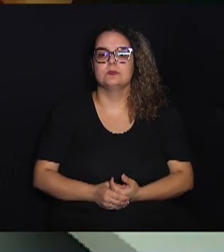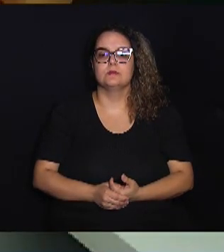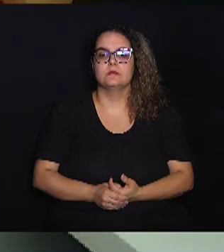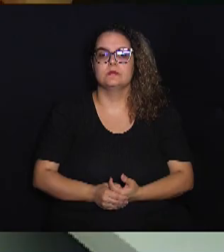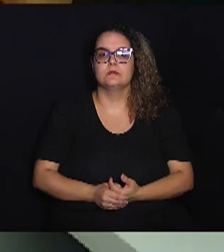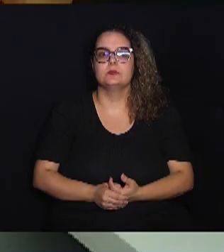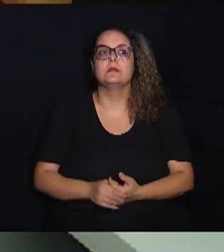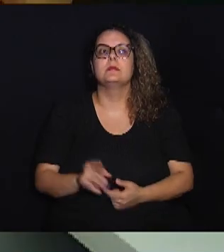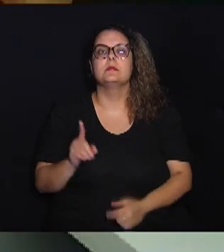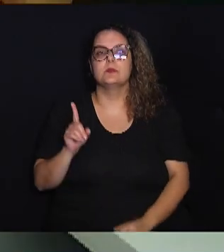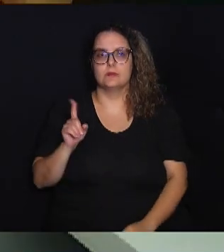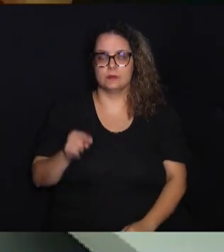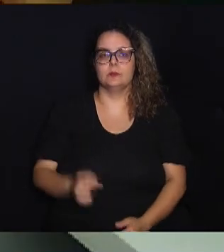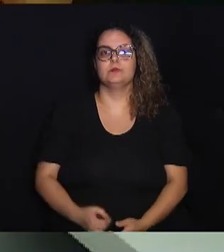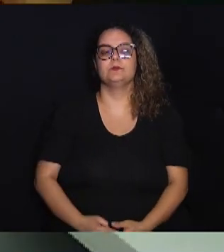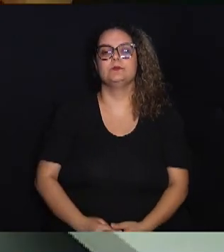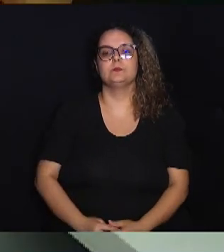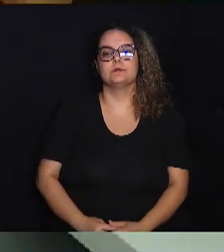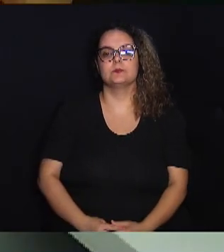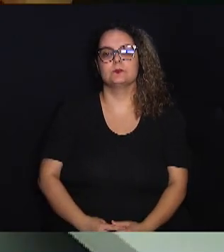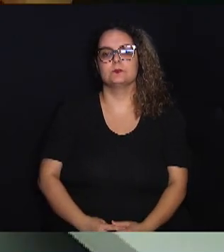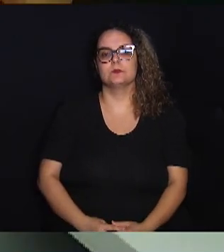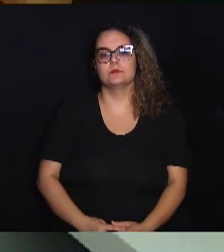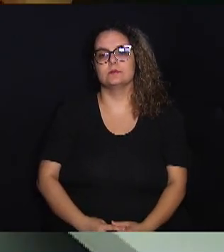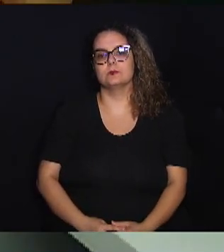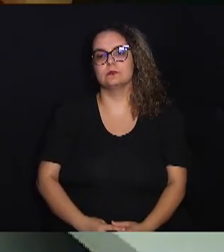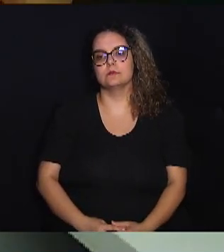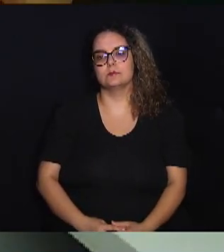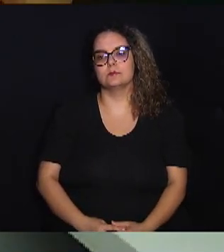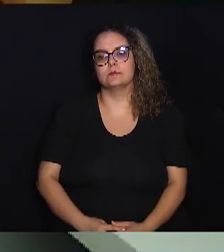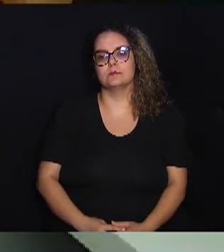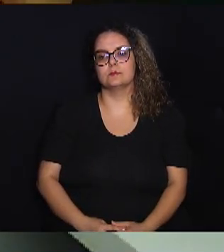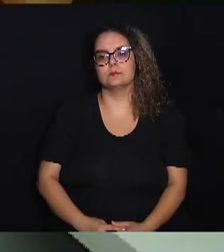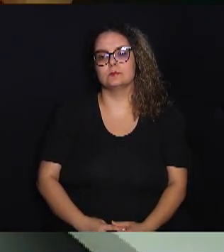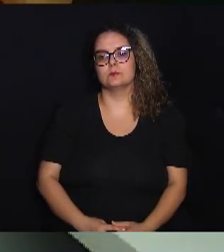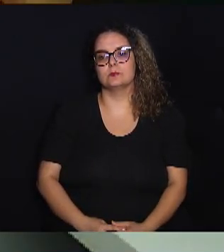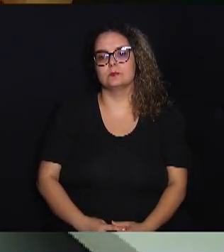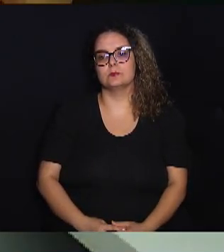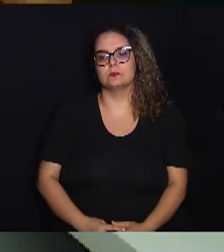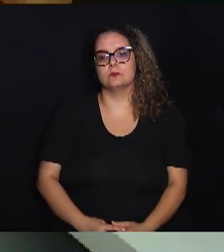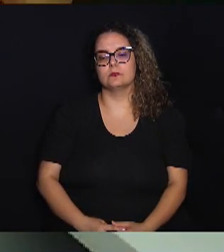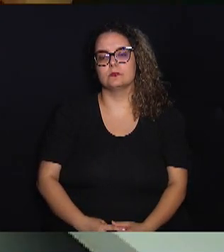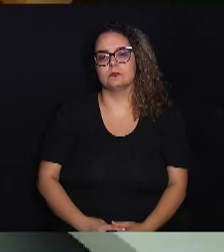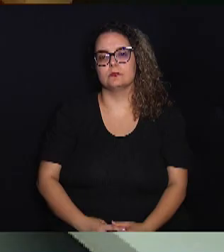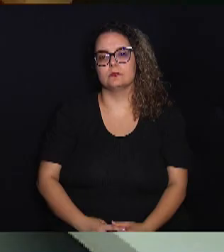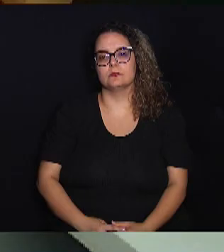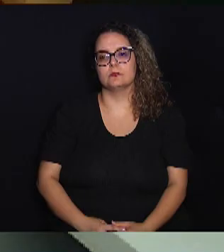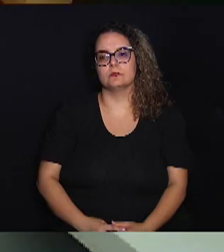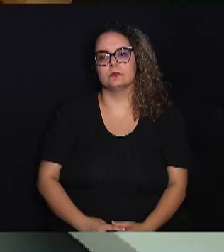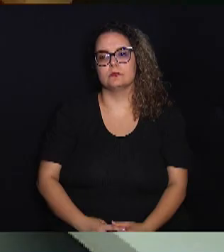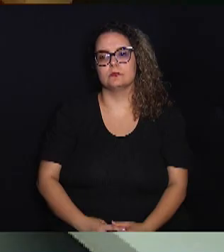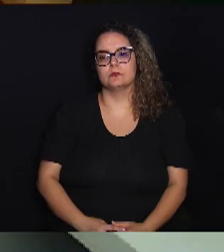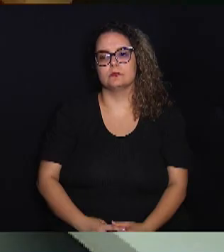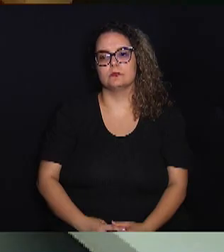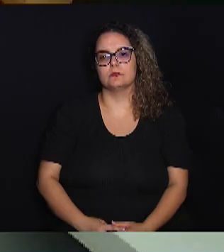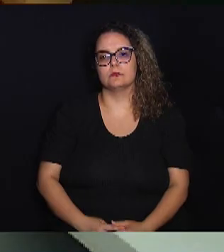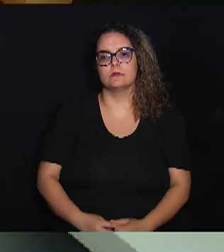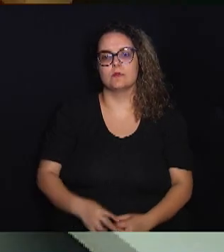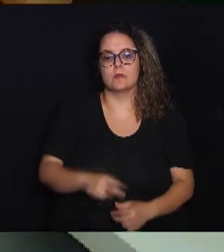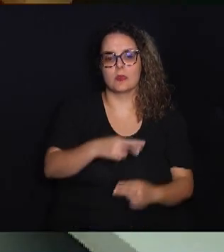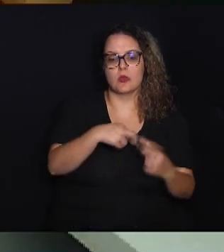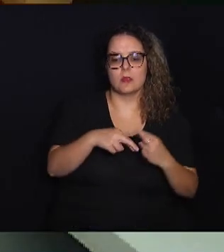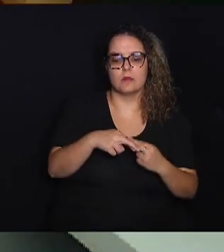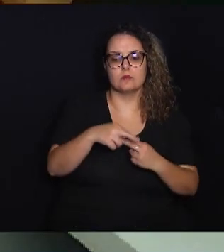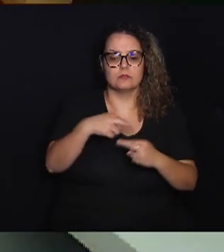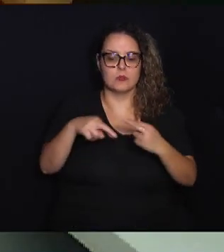Tá. Ah, são coisas. é, uma relacionada com a outra, mas